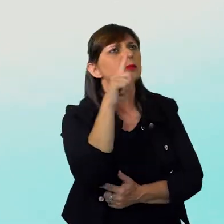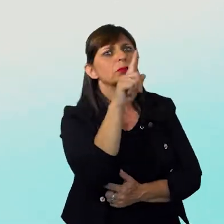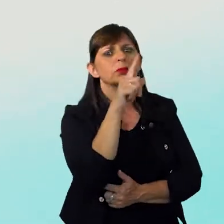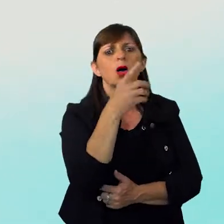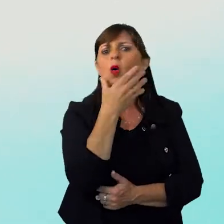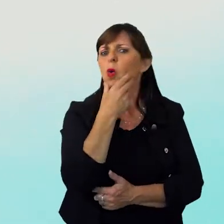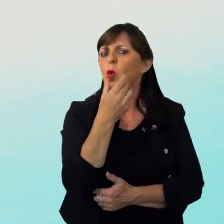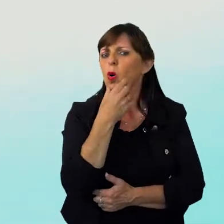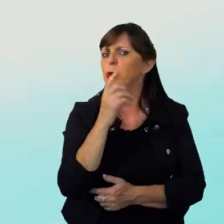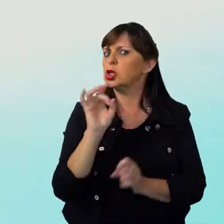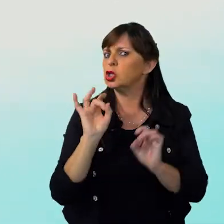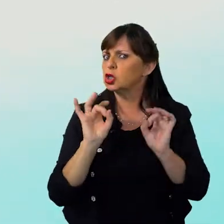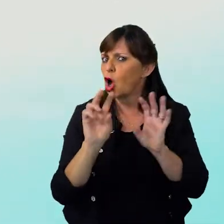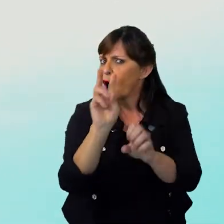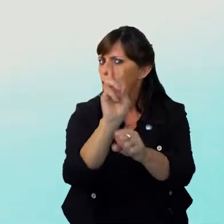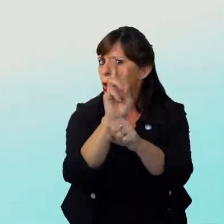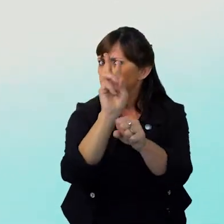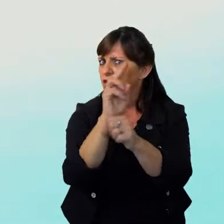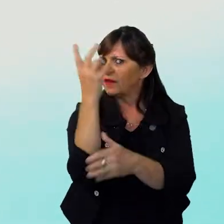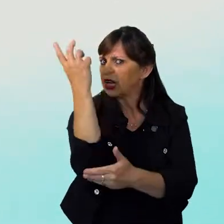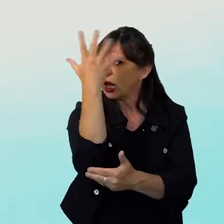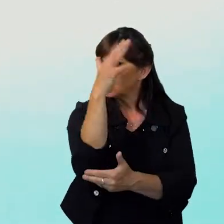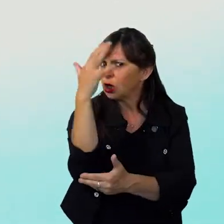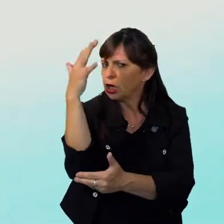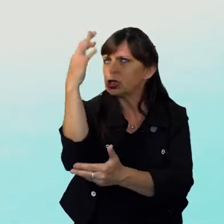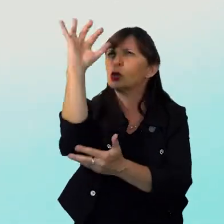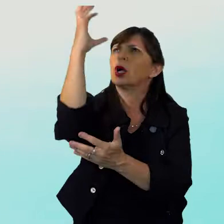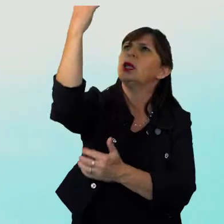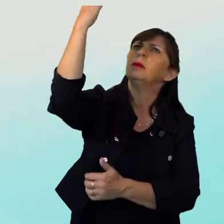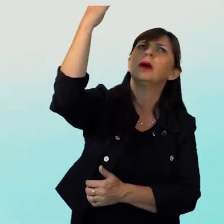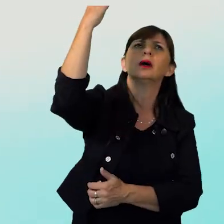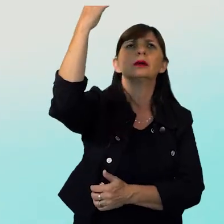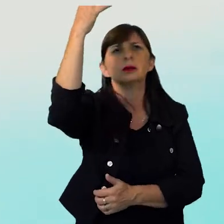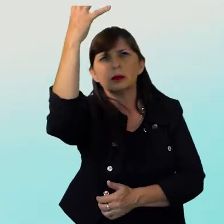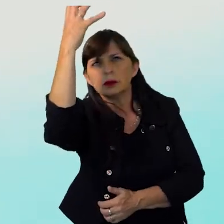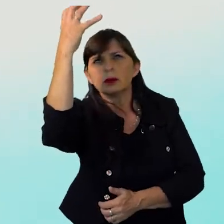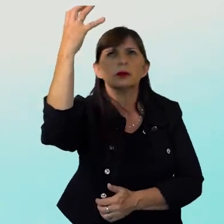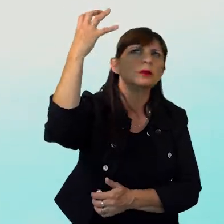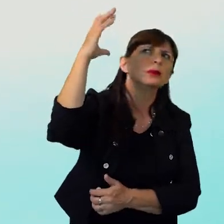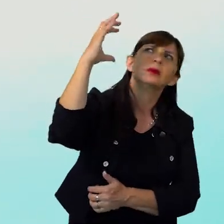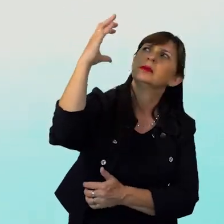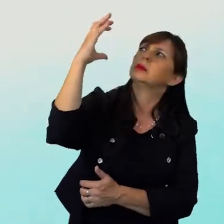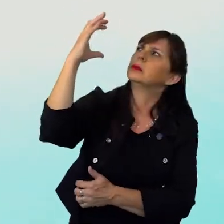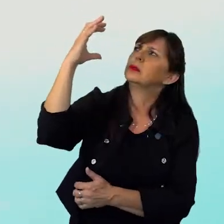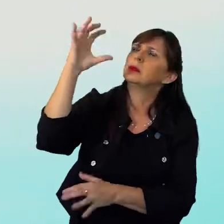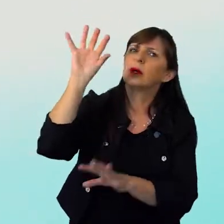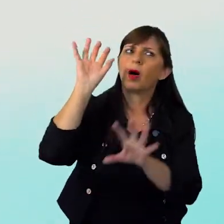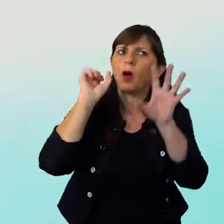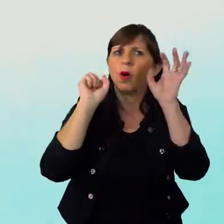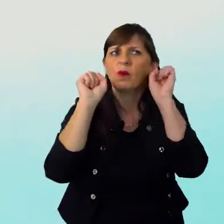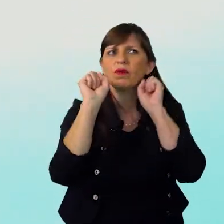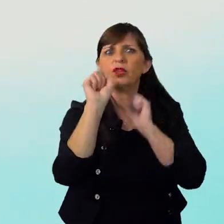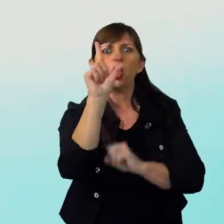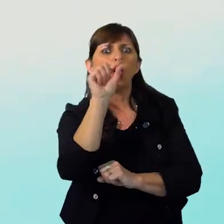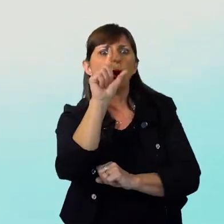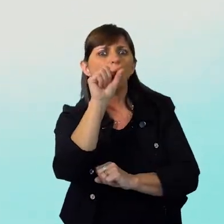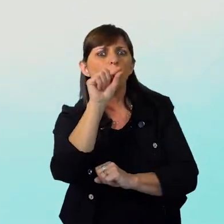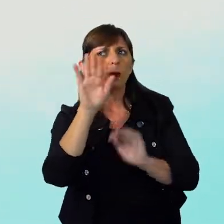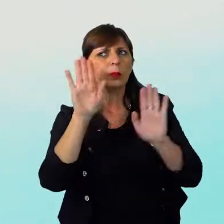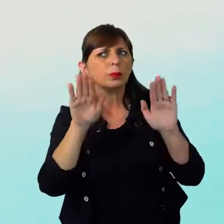fazia nada além de observar a natureza observando o canto da saracura